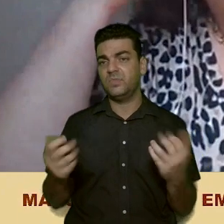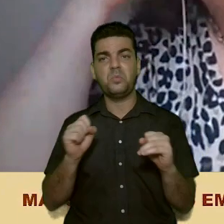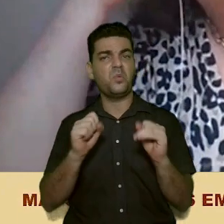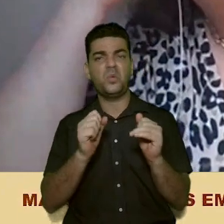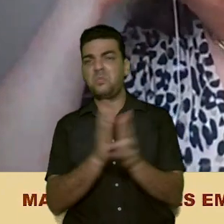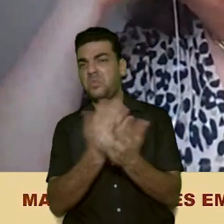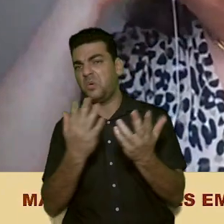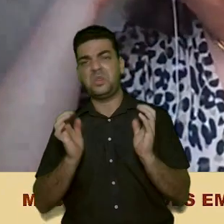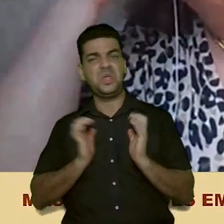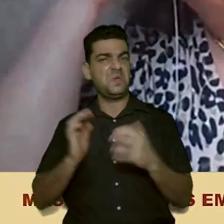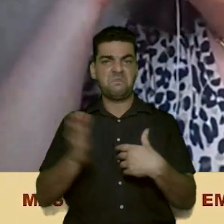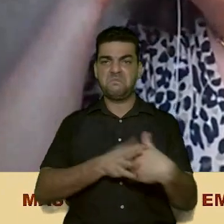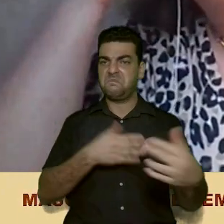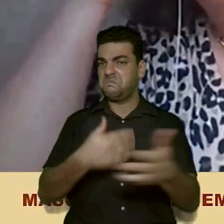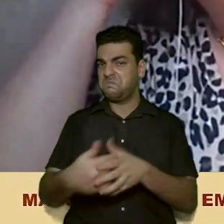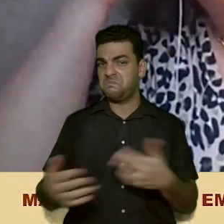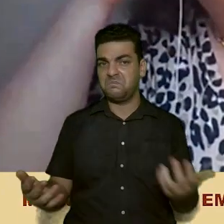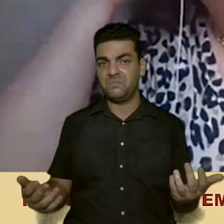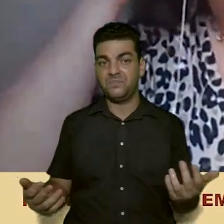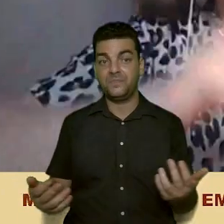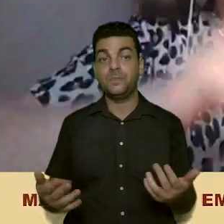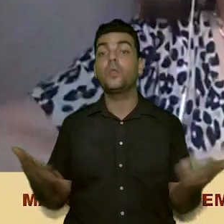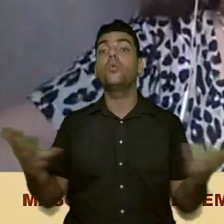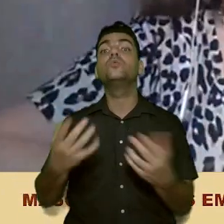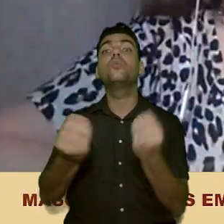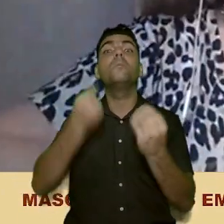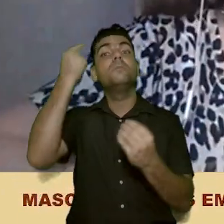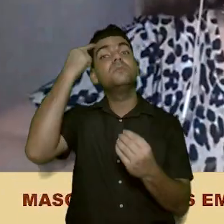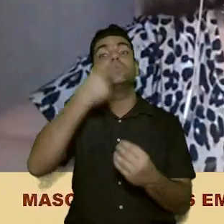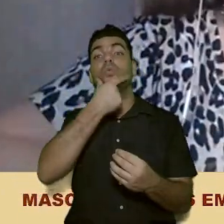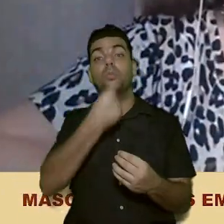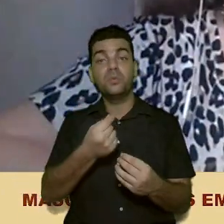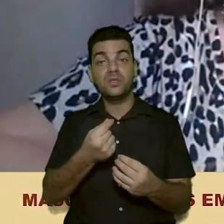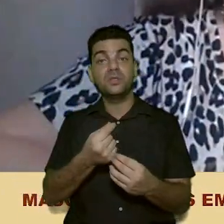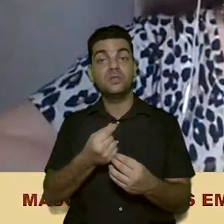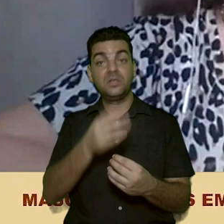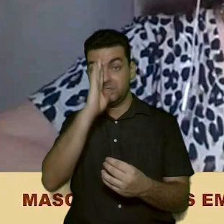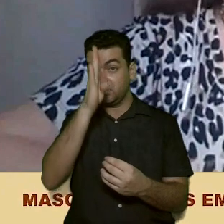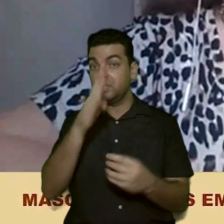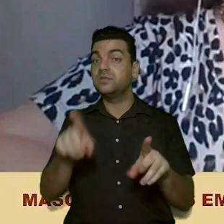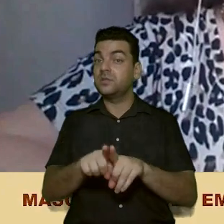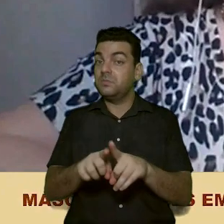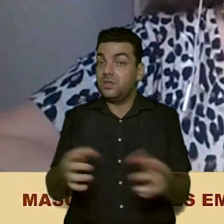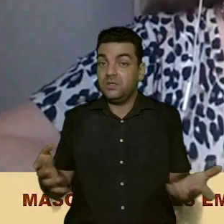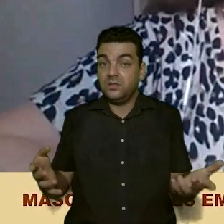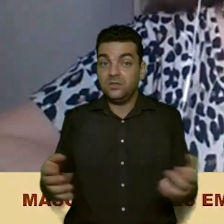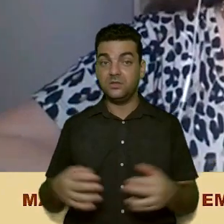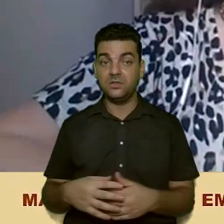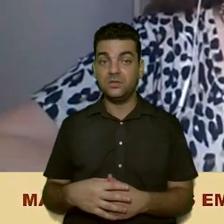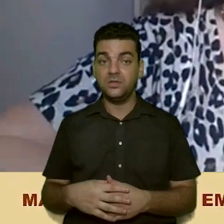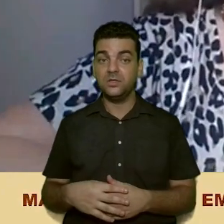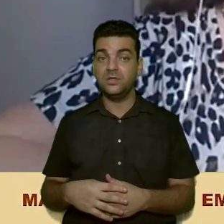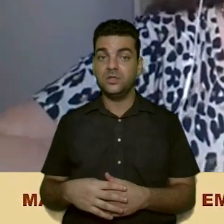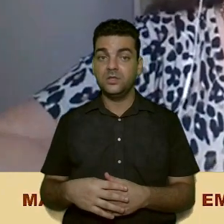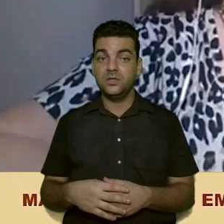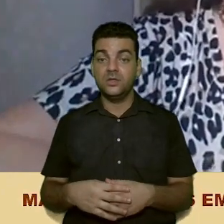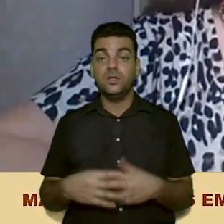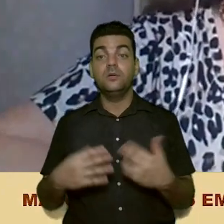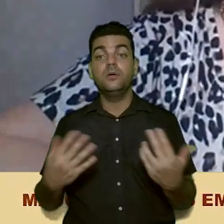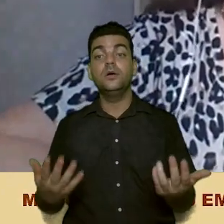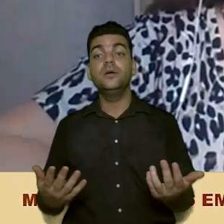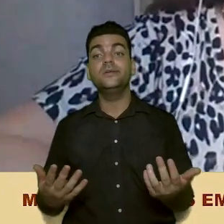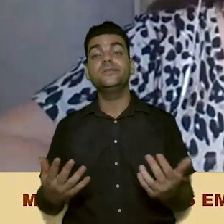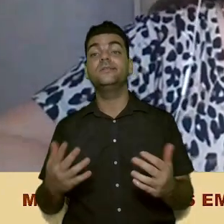homens ricos, a própria masculinidade dos próprios homens héteros, por exemplo, que são diversas, né? Mas os homens